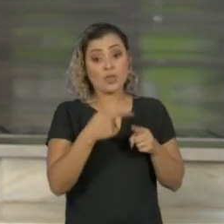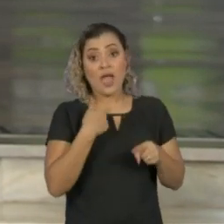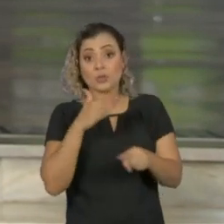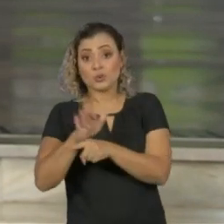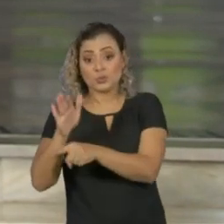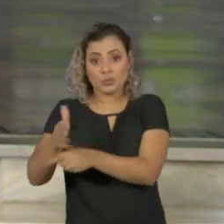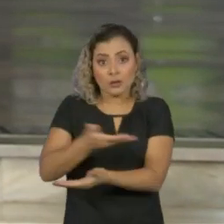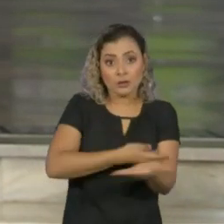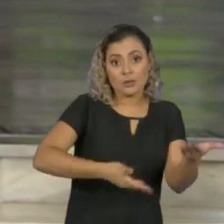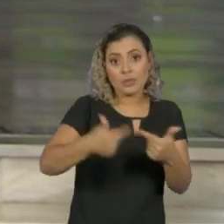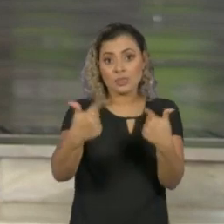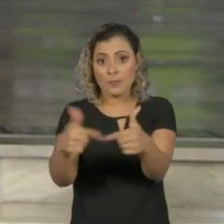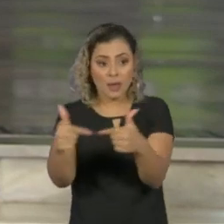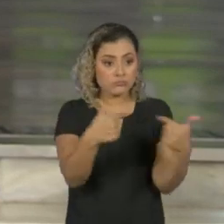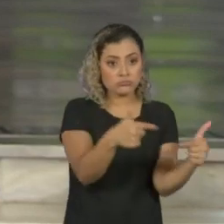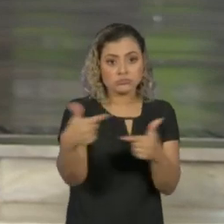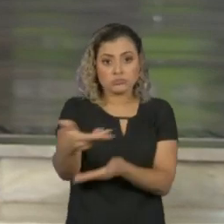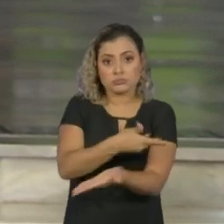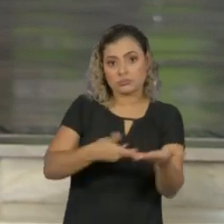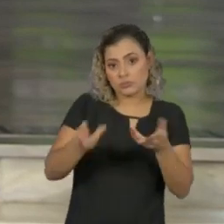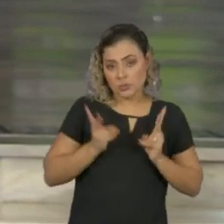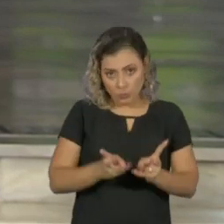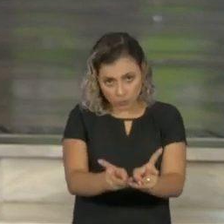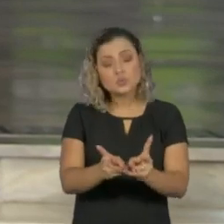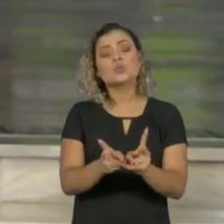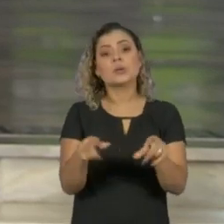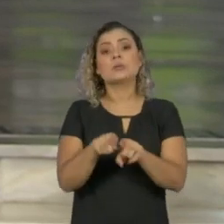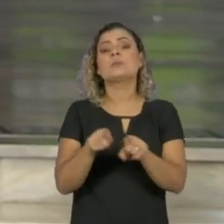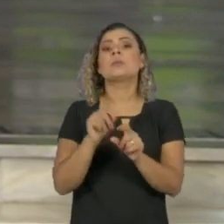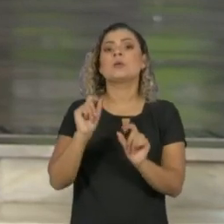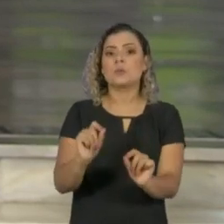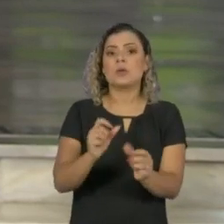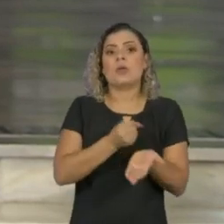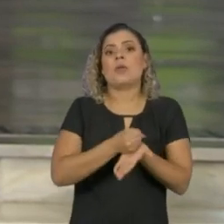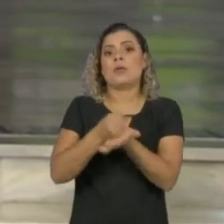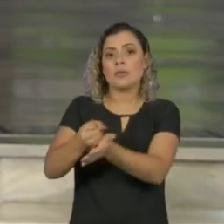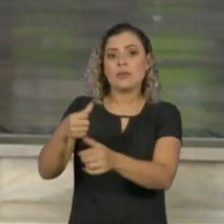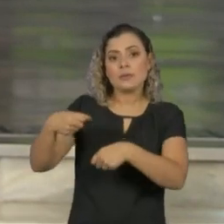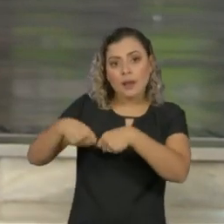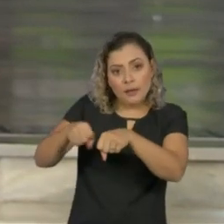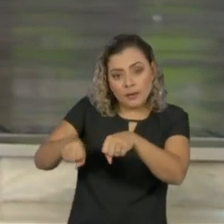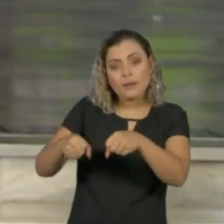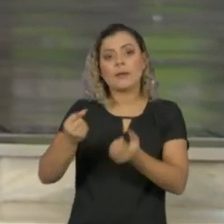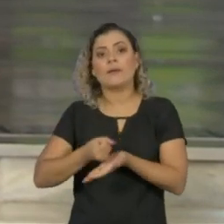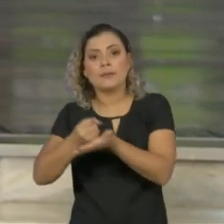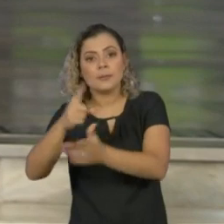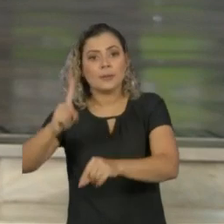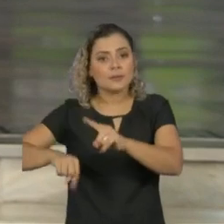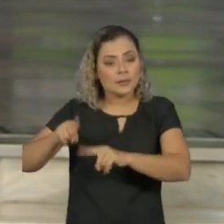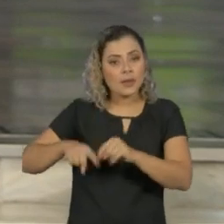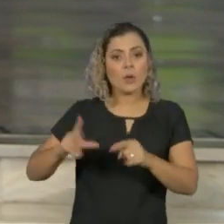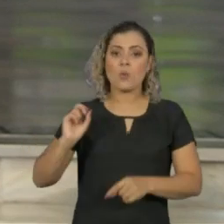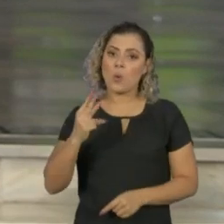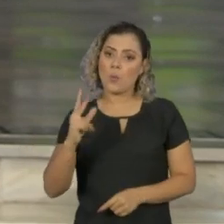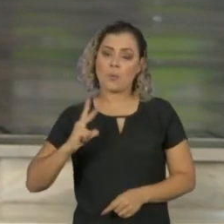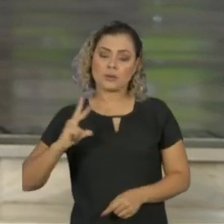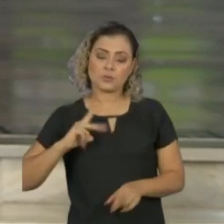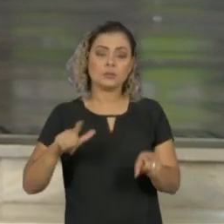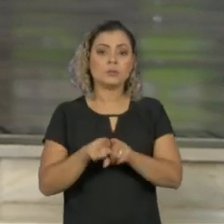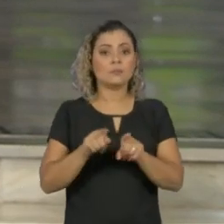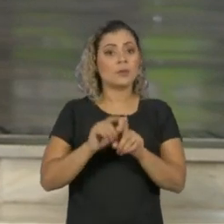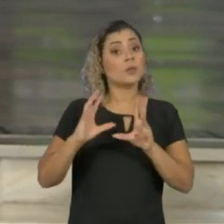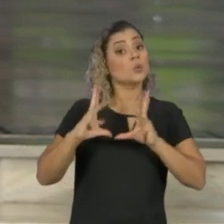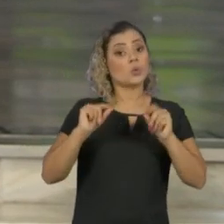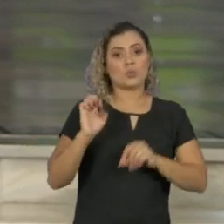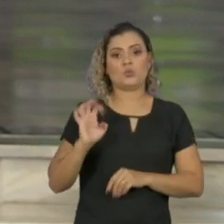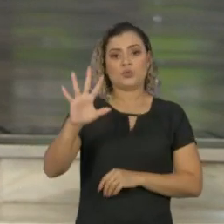Guarda Civil Metropolitana, de sistemas de delivery ou de segurança privada, e a medida é válida em